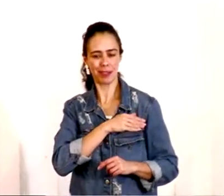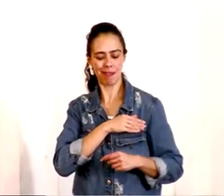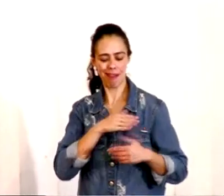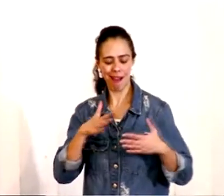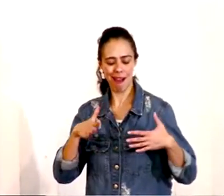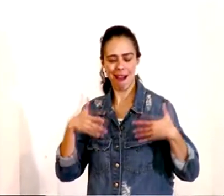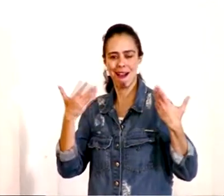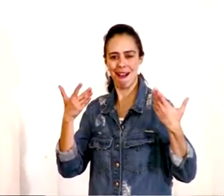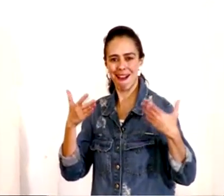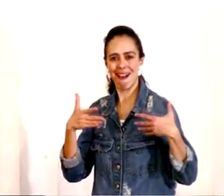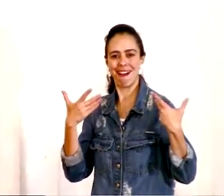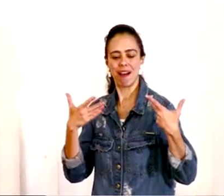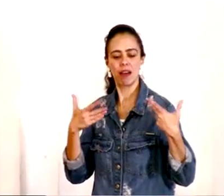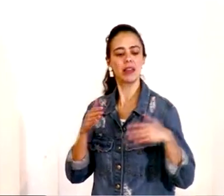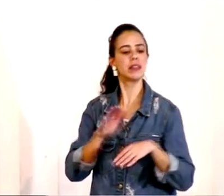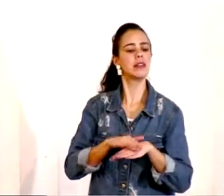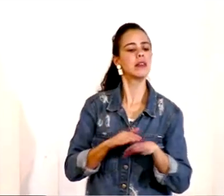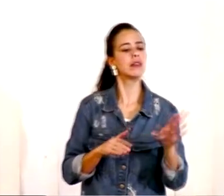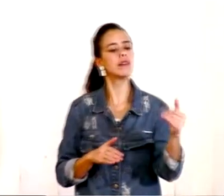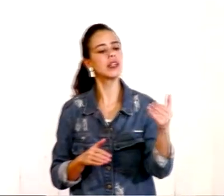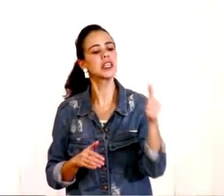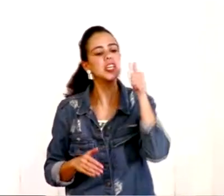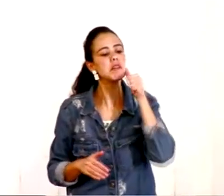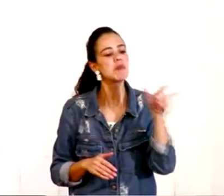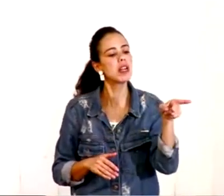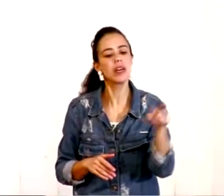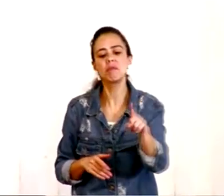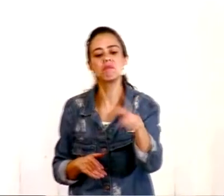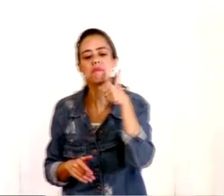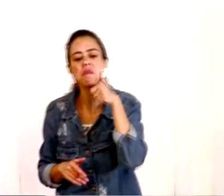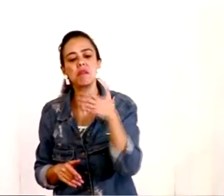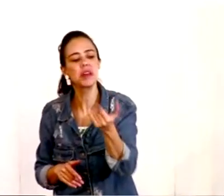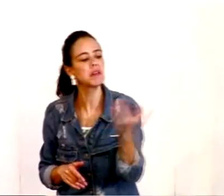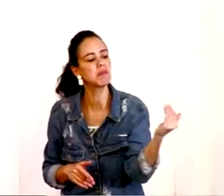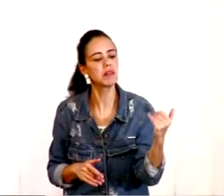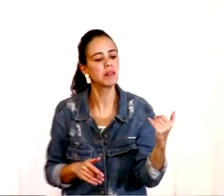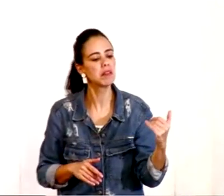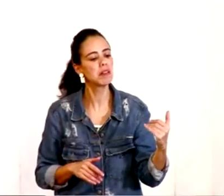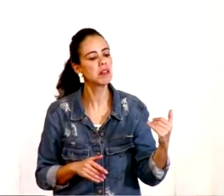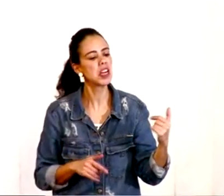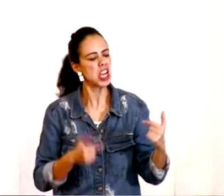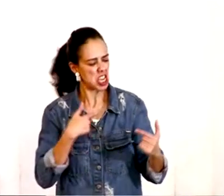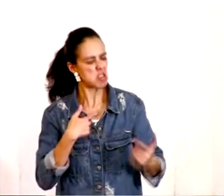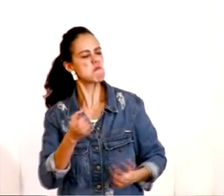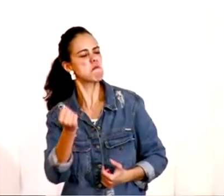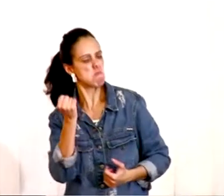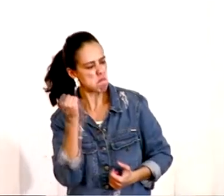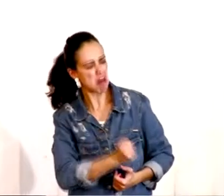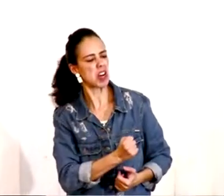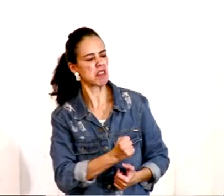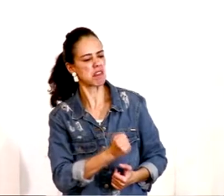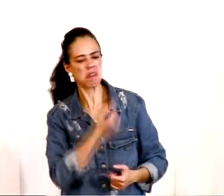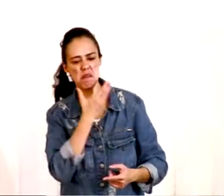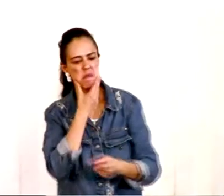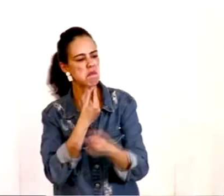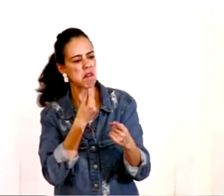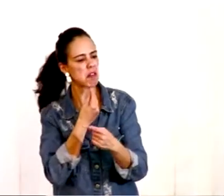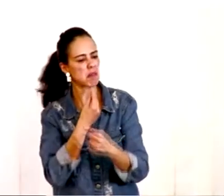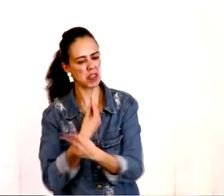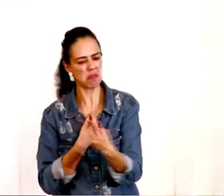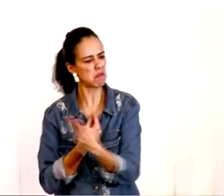Vós, mulheres de Lameque, escutai, eu passo ao que passo a dizer-vos: matei um homem porque ele me feriu, e um rapaz porque ele me